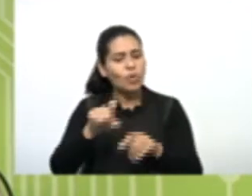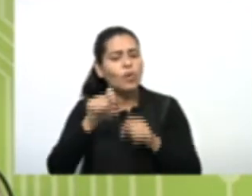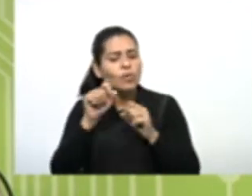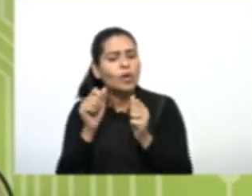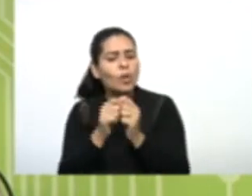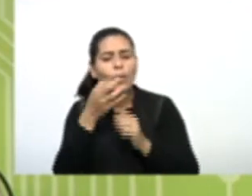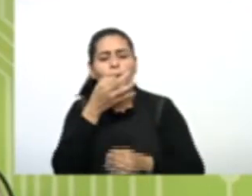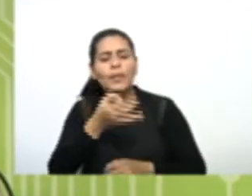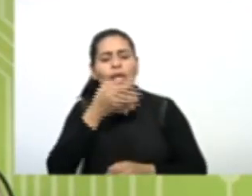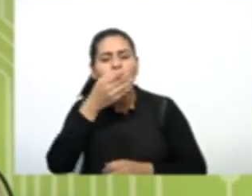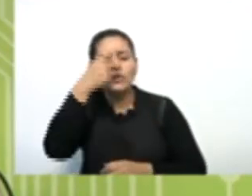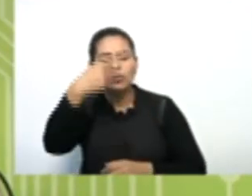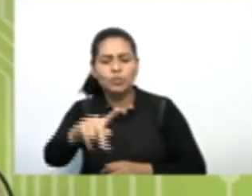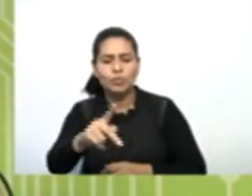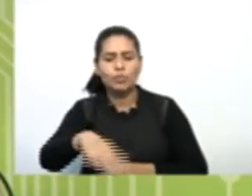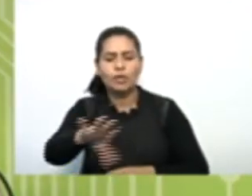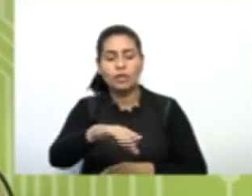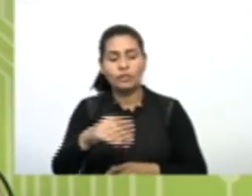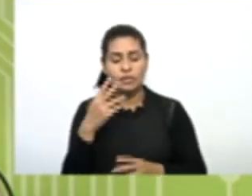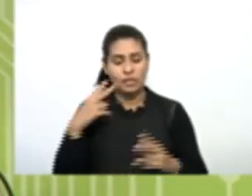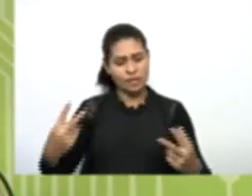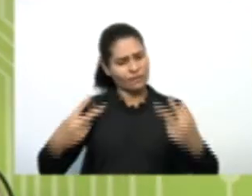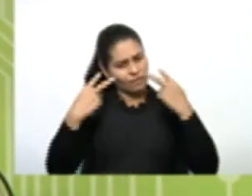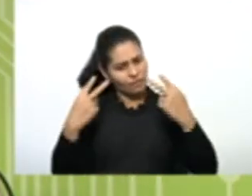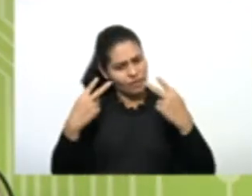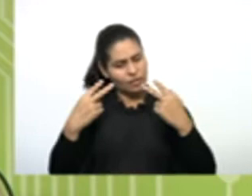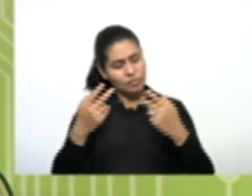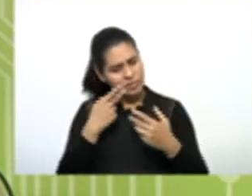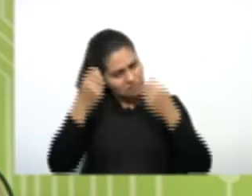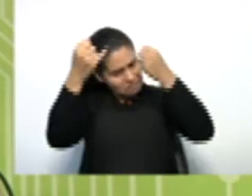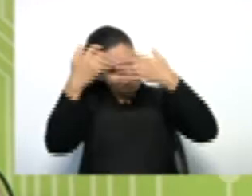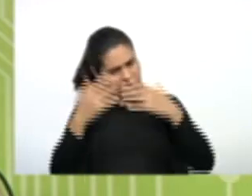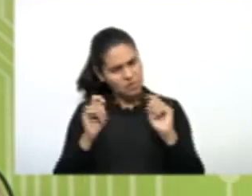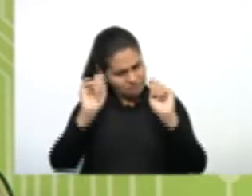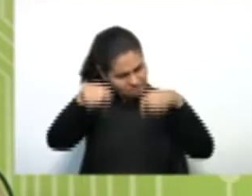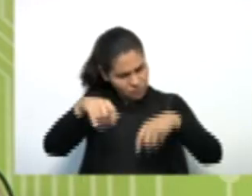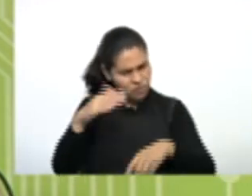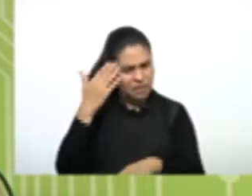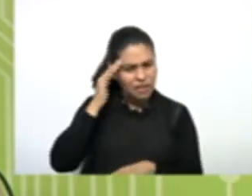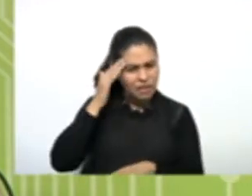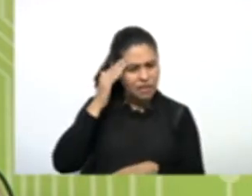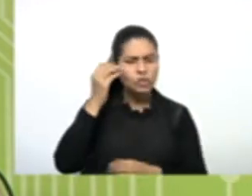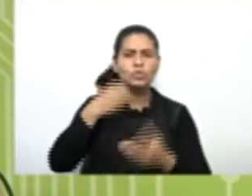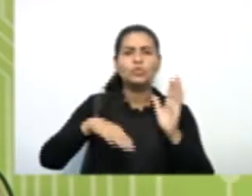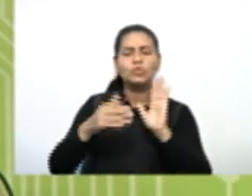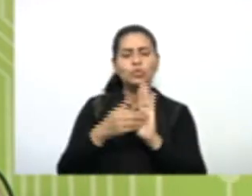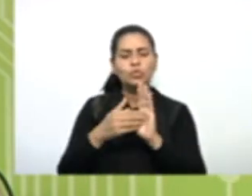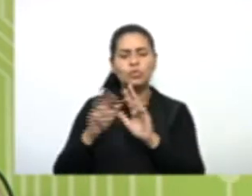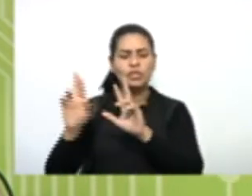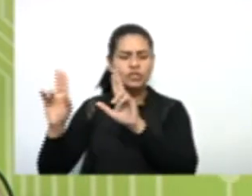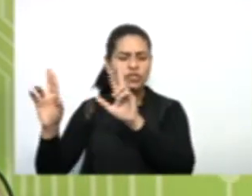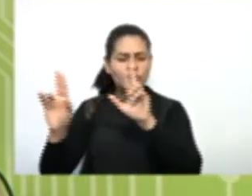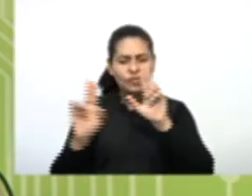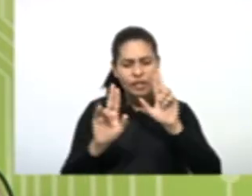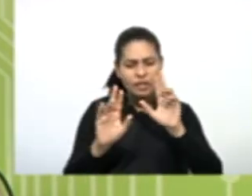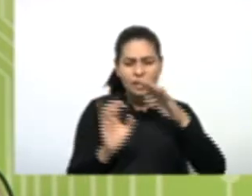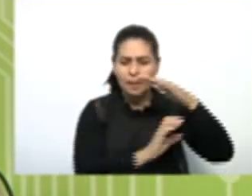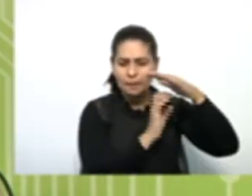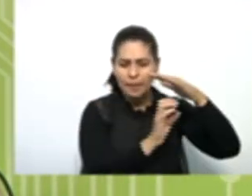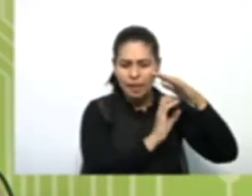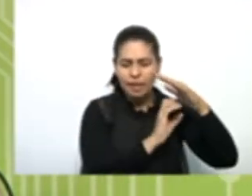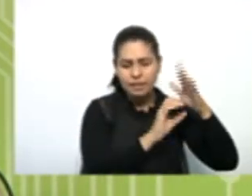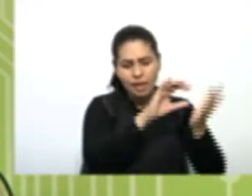sua opinião. Você que está aí nos assistindo, diga pra gente, você consegue entender essa lógica de diferenciação entre uma